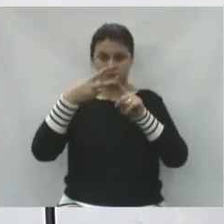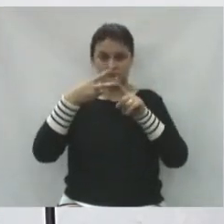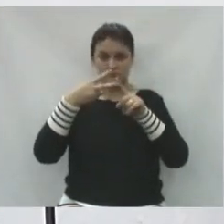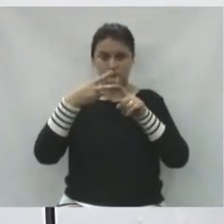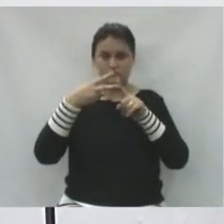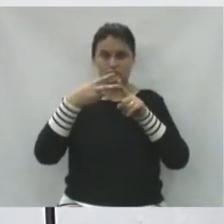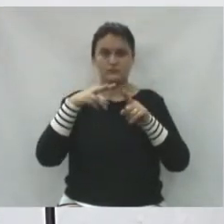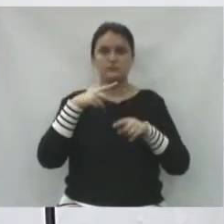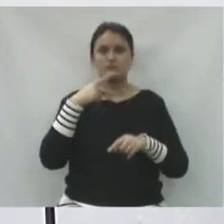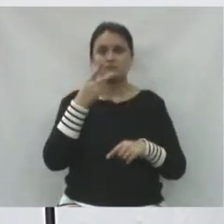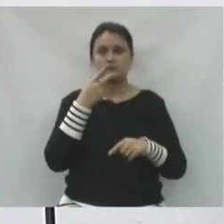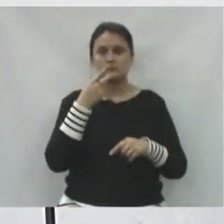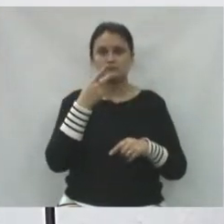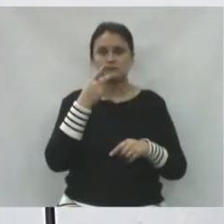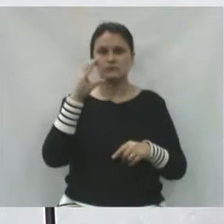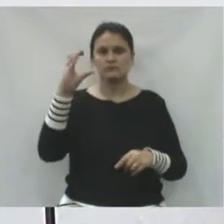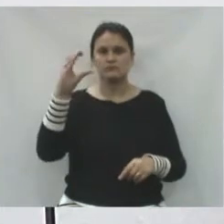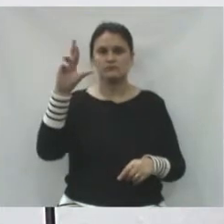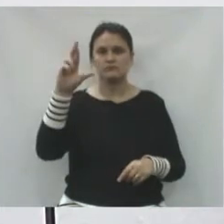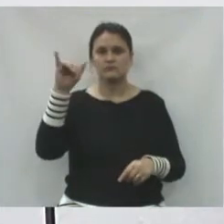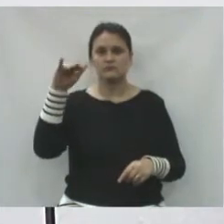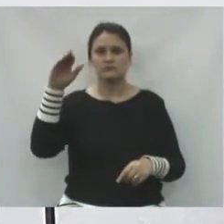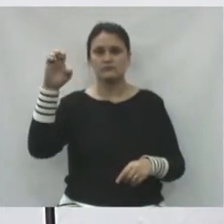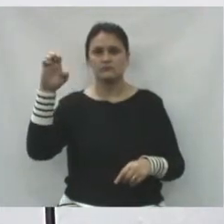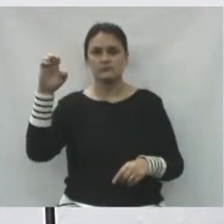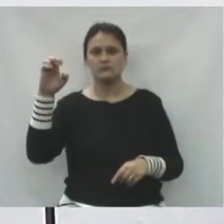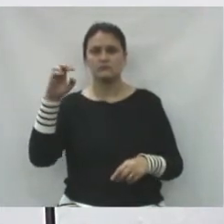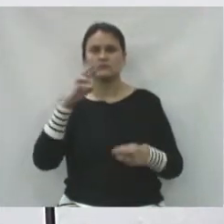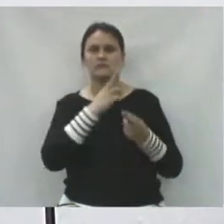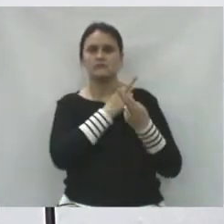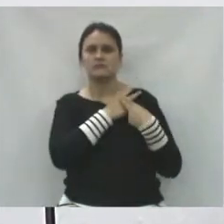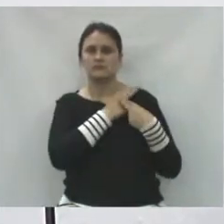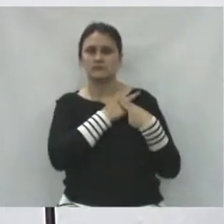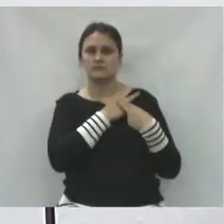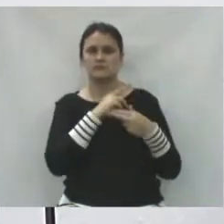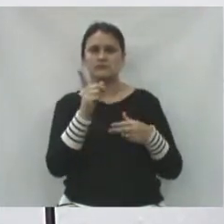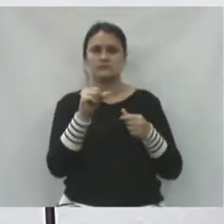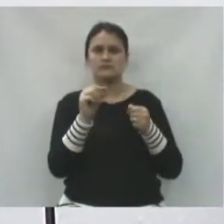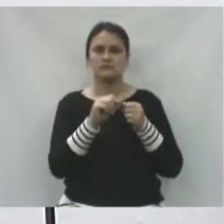item é a atribuição de crime de responsabilidade